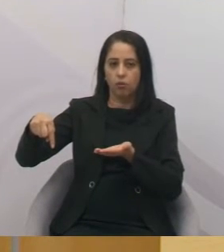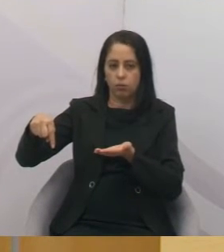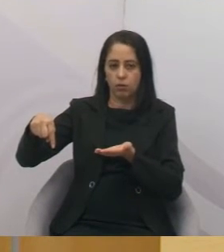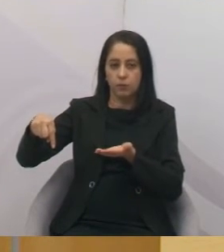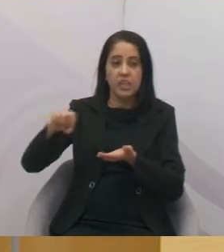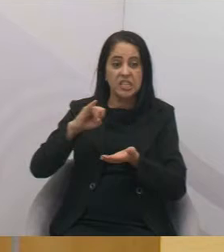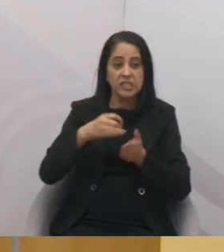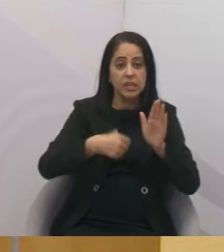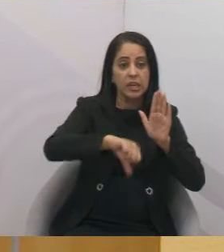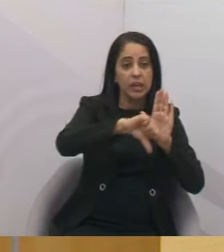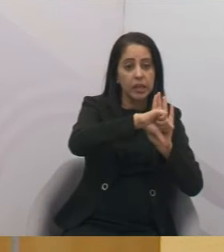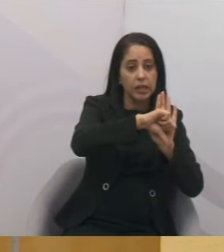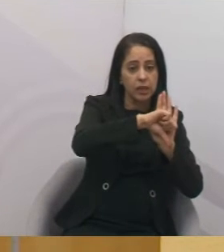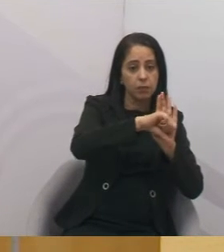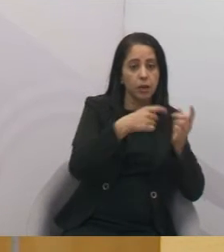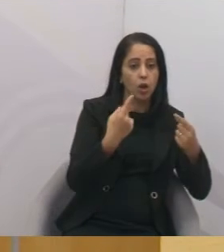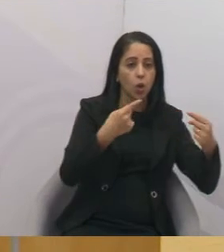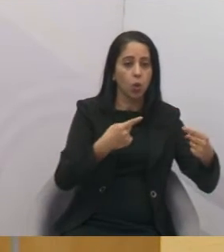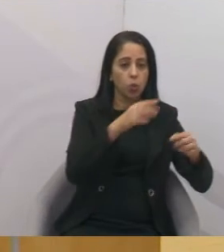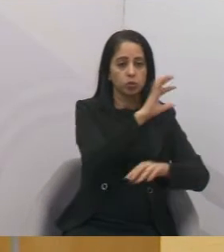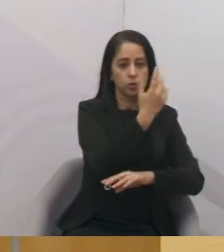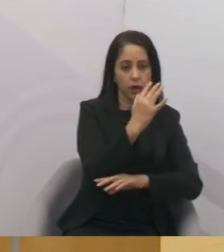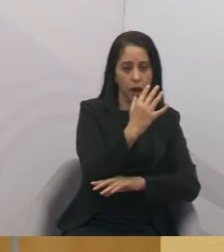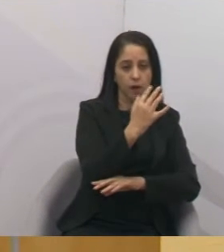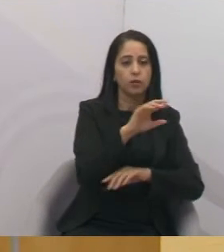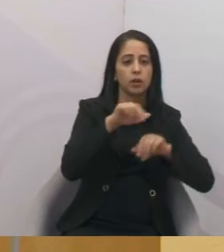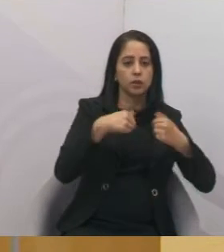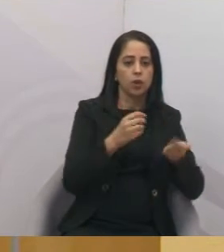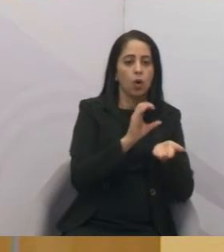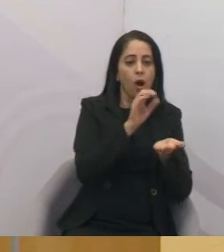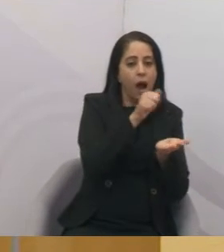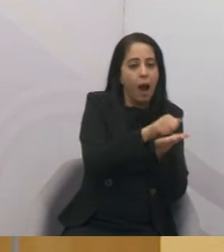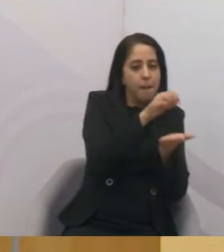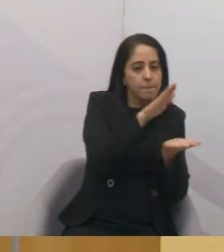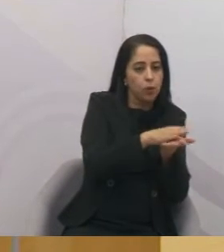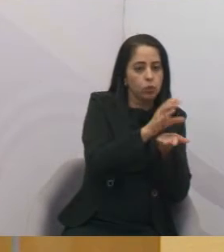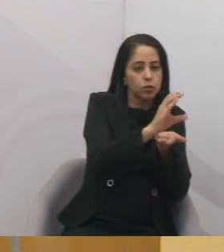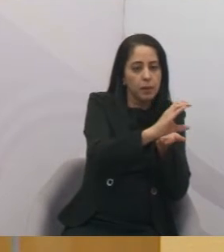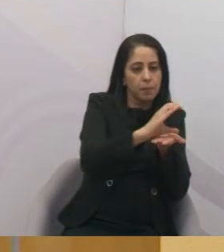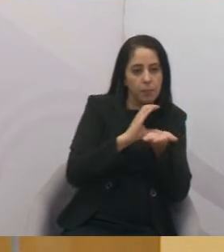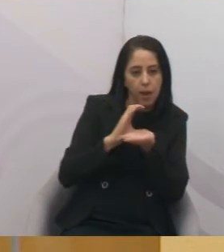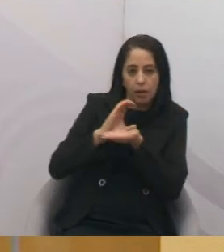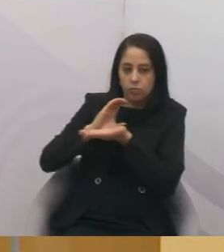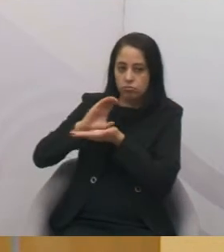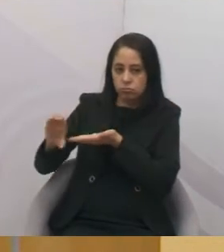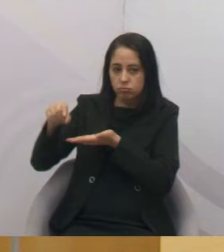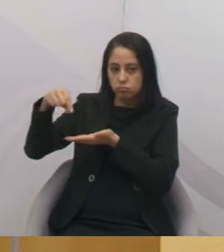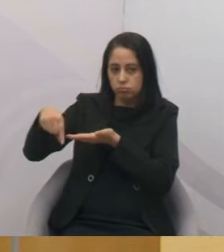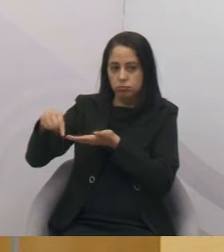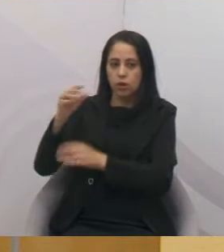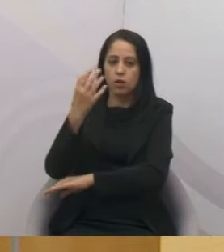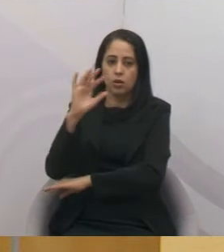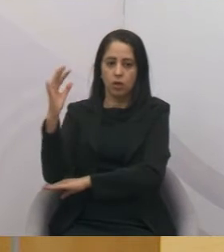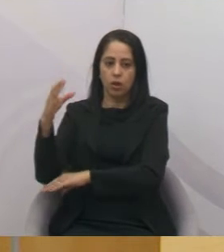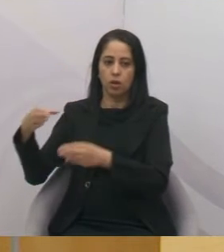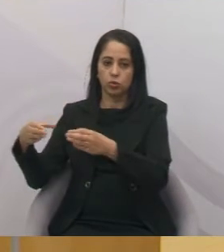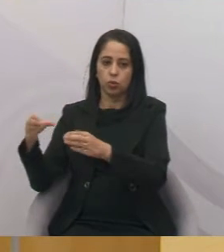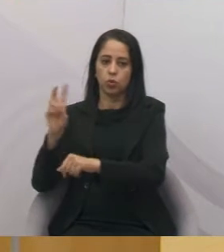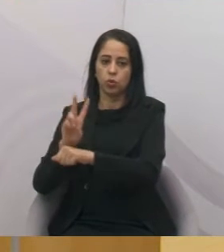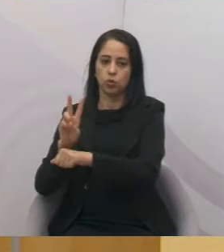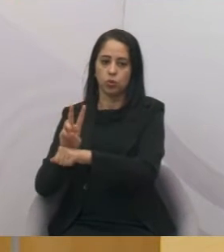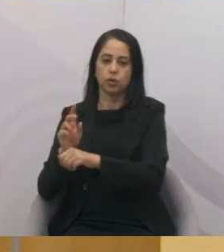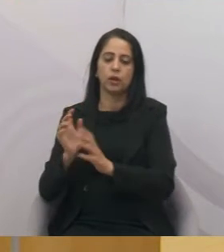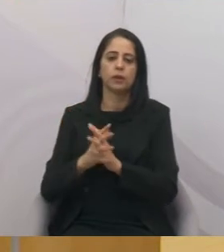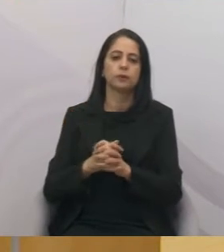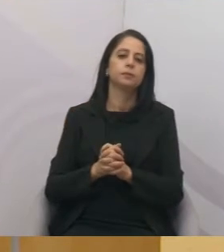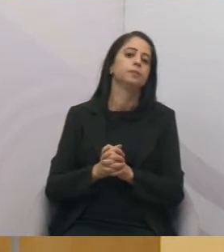crime ambiental, nada mais justo que essa multa seja revertida para que a gente possa investir no meio ambiente,